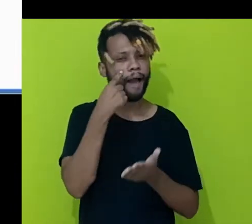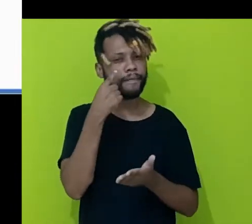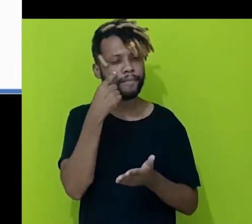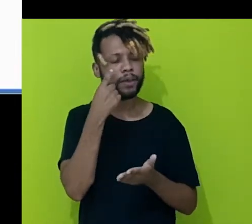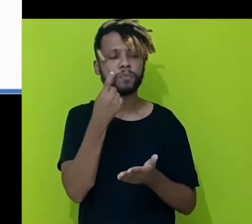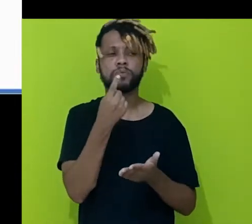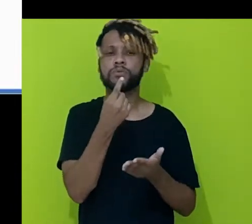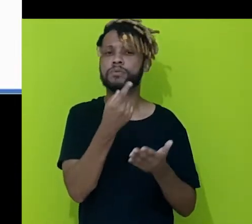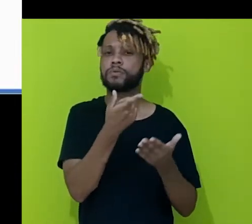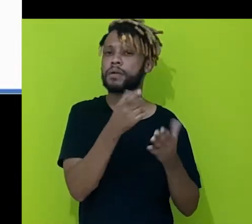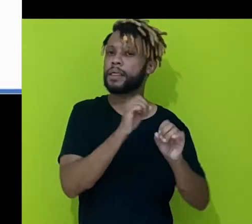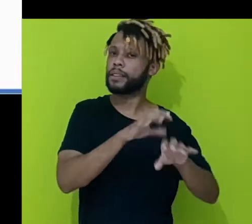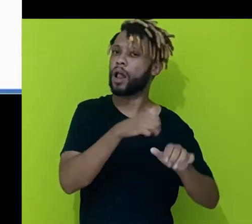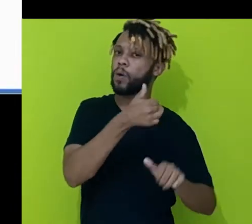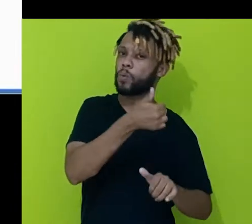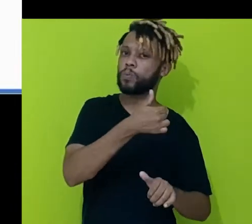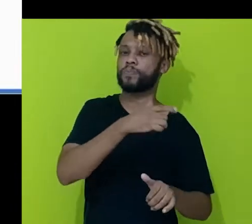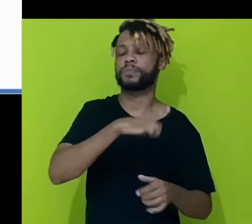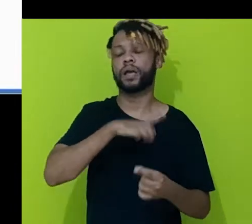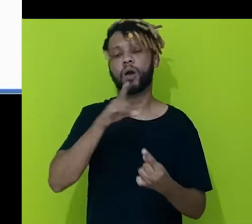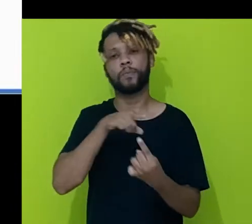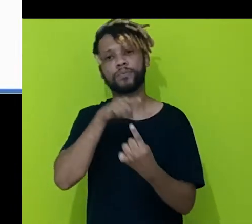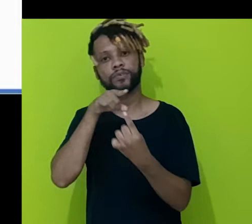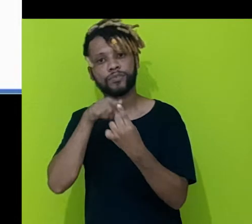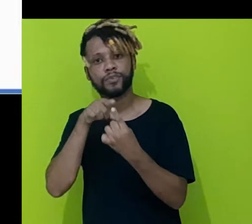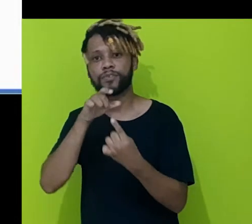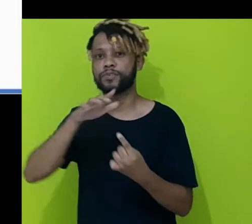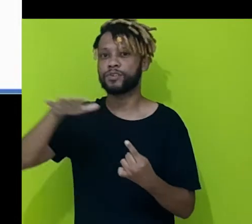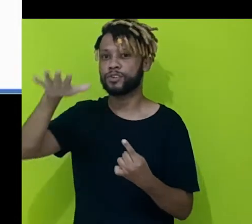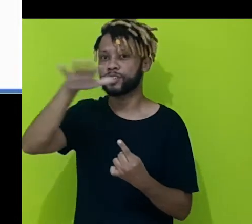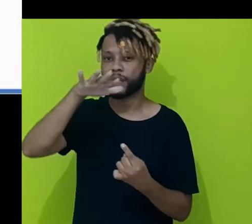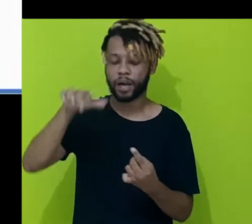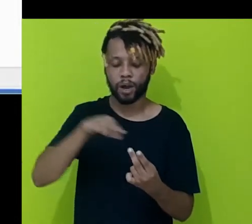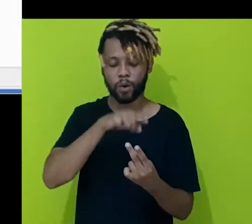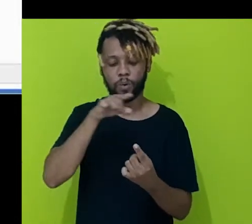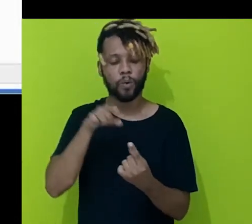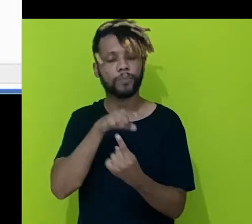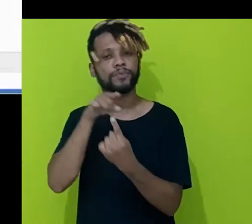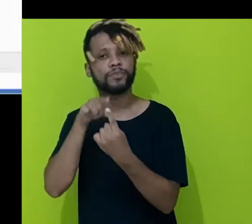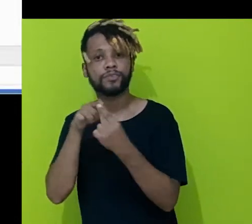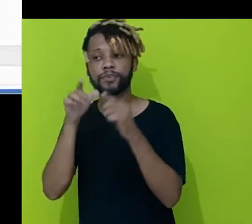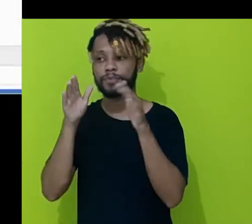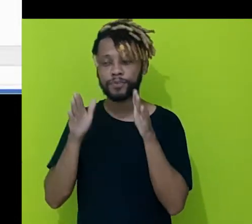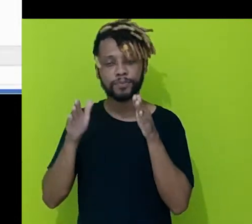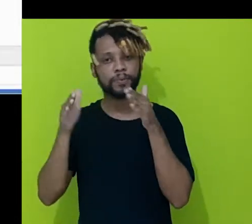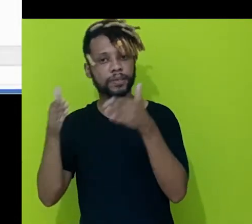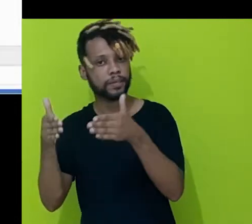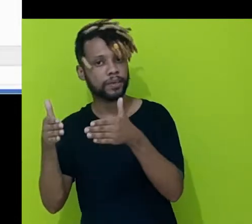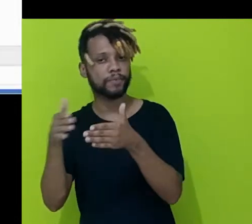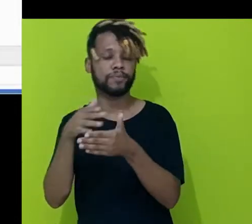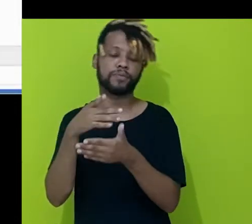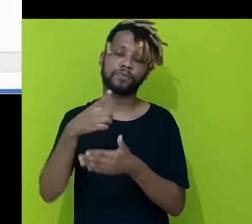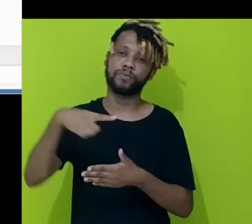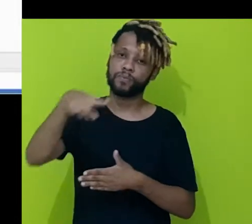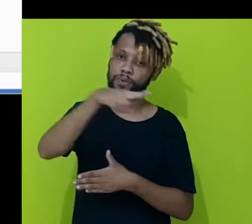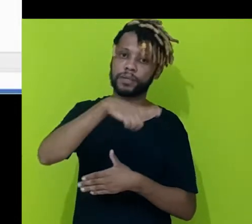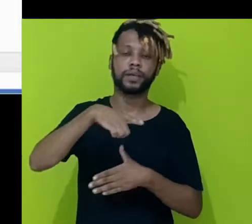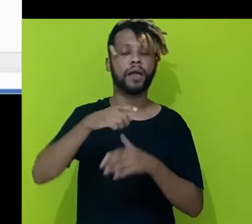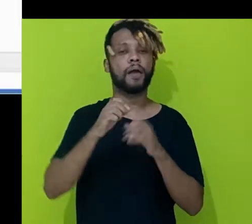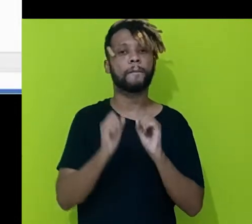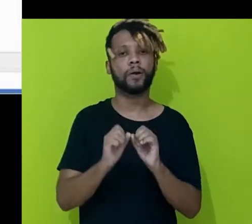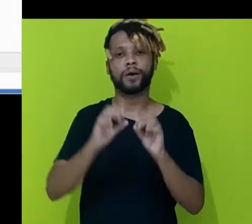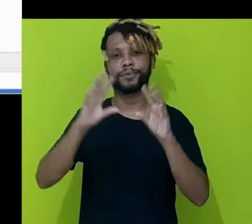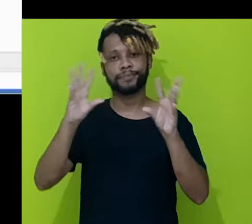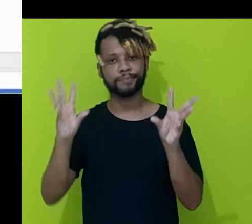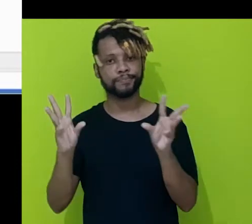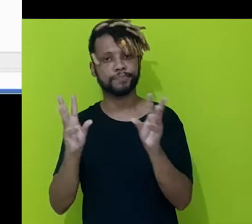tem objetivos geral e específicos. Você pode também ser resumido, mas